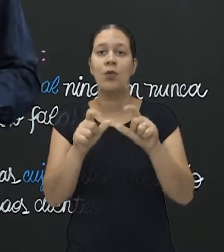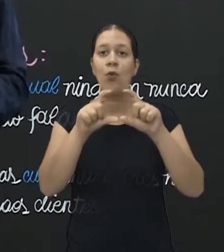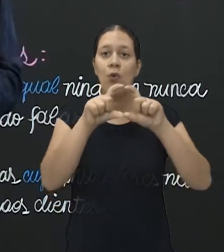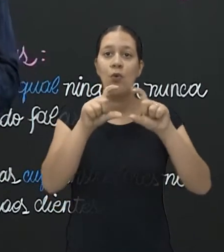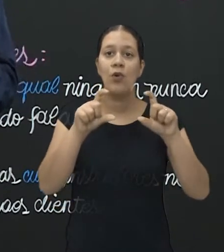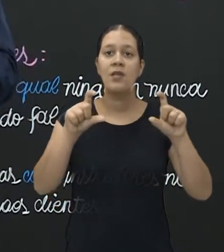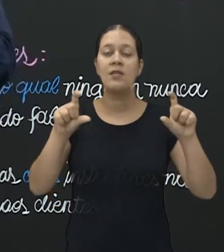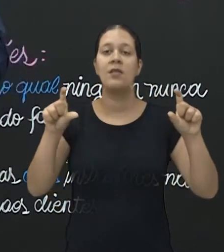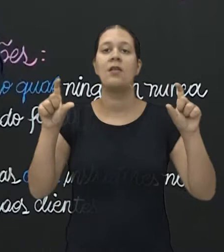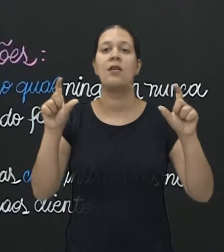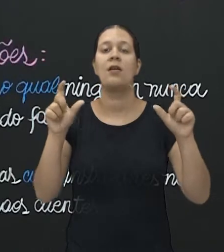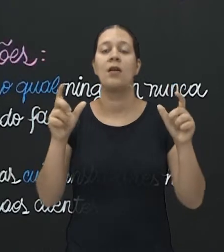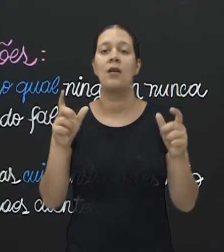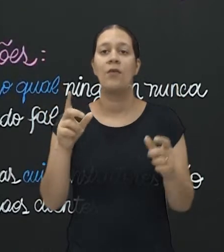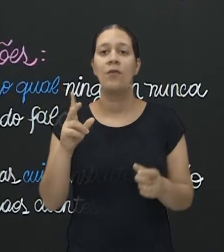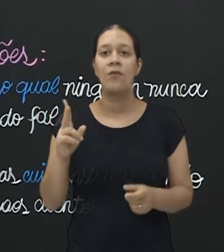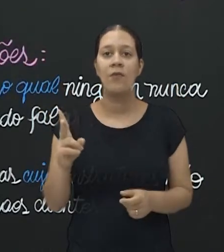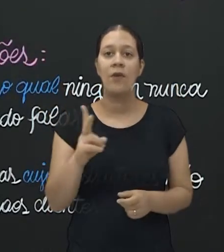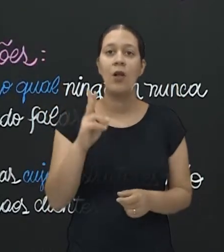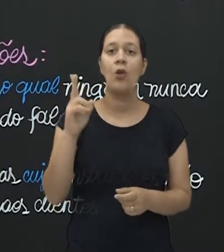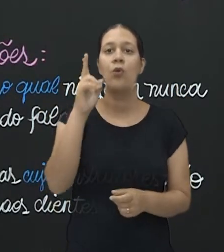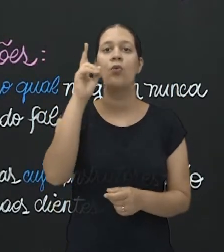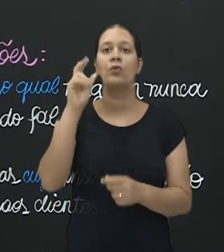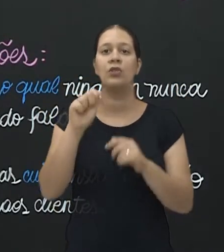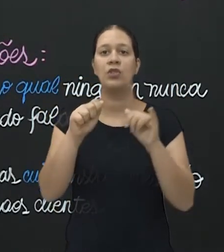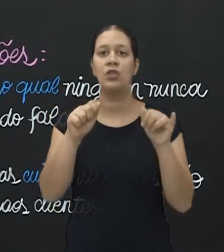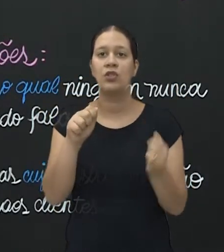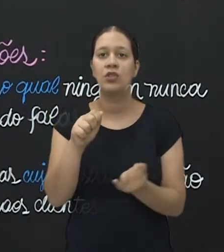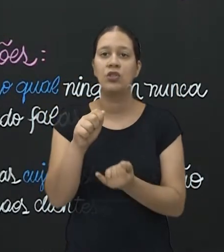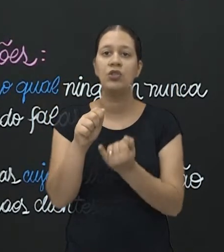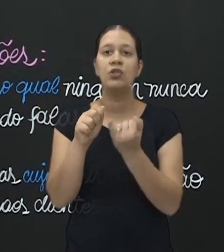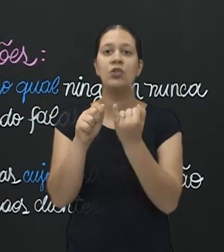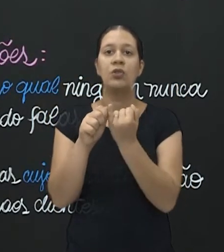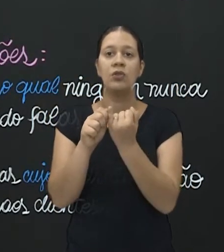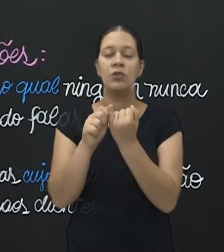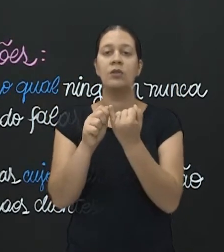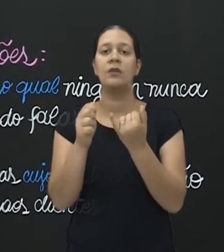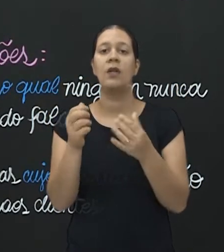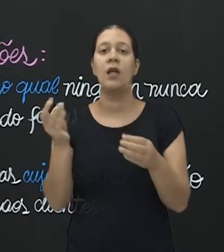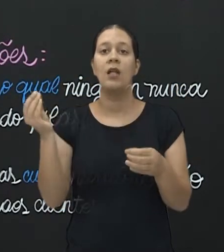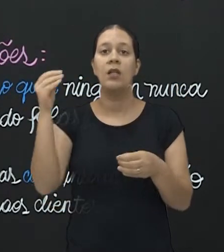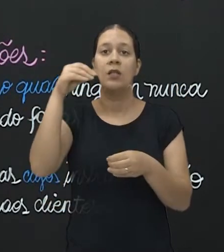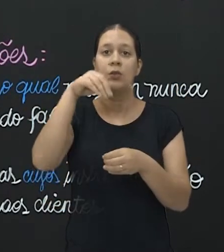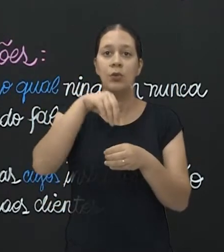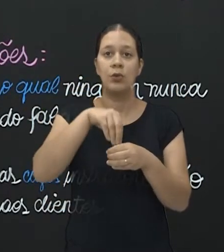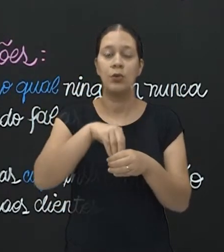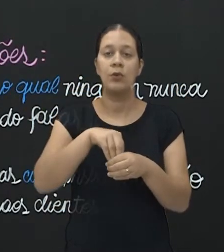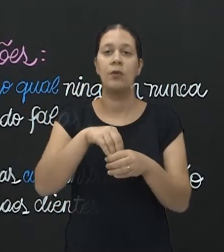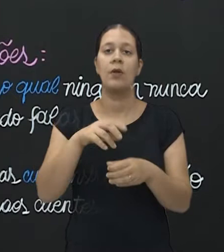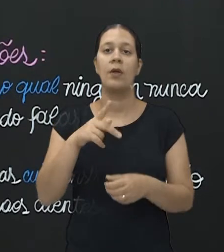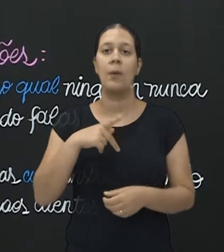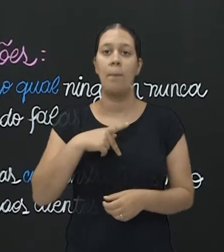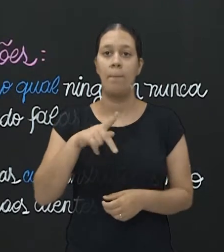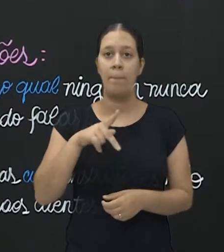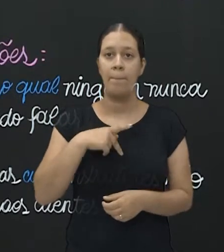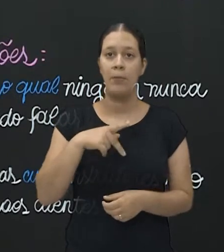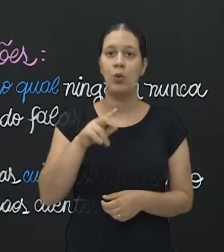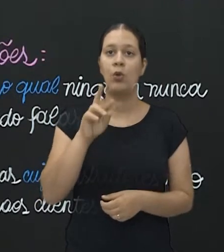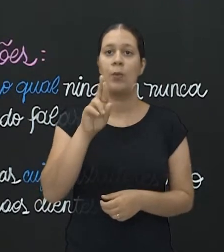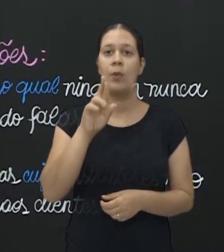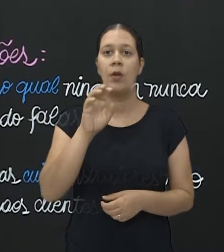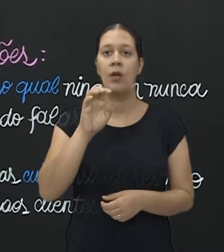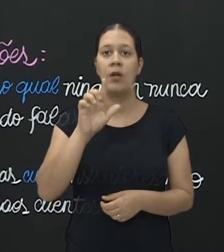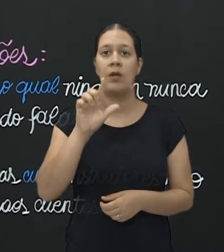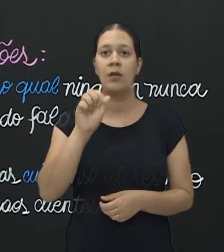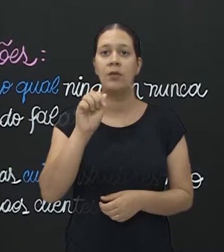são aquelas orações que têm valor de adjetivo. Essas orações são introduzidas pelo pronome relativo. A gente